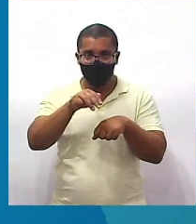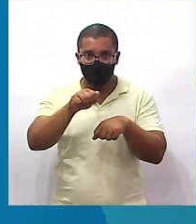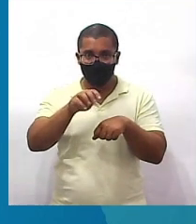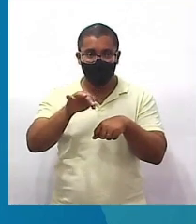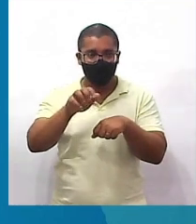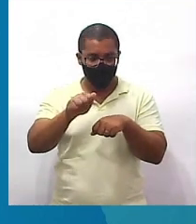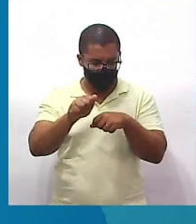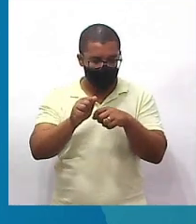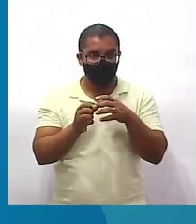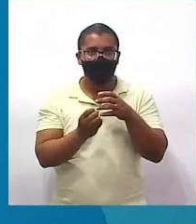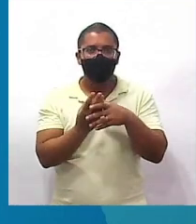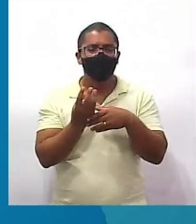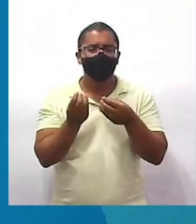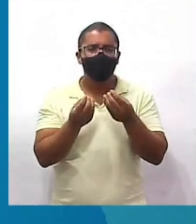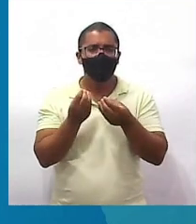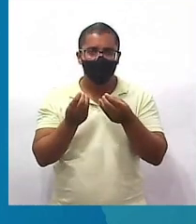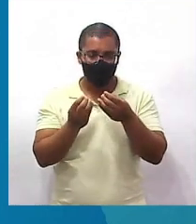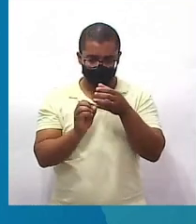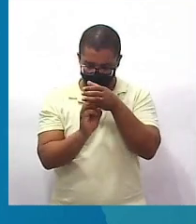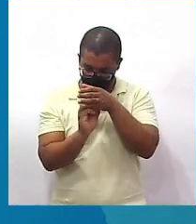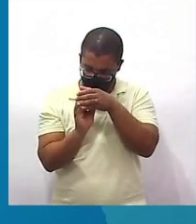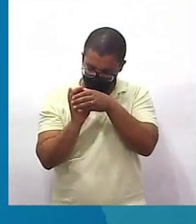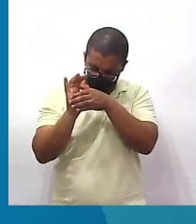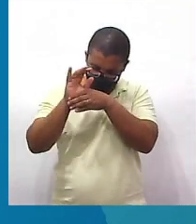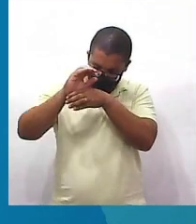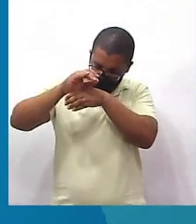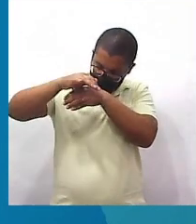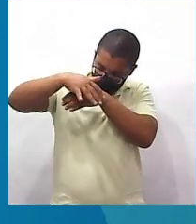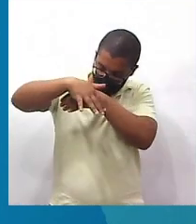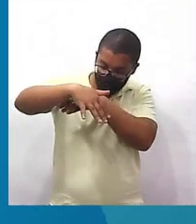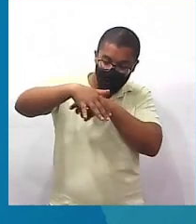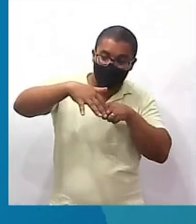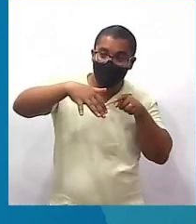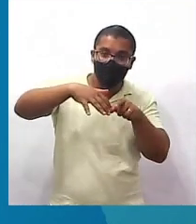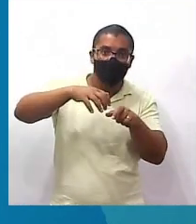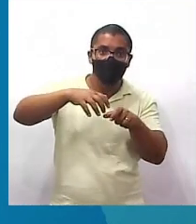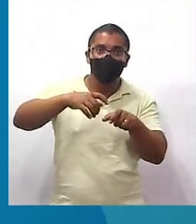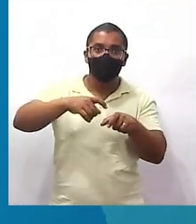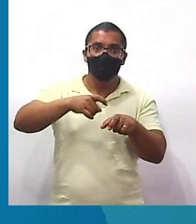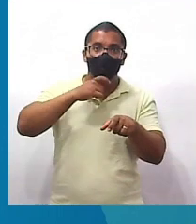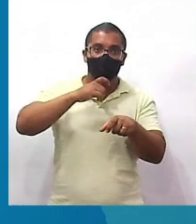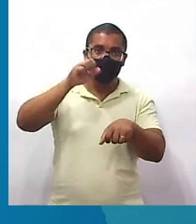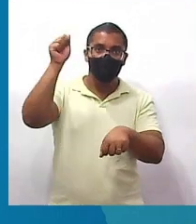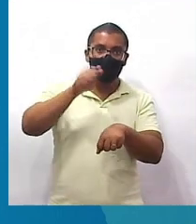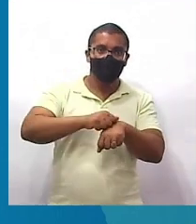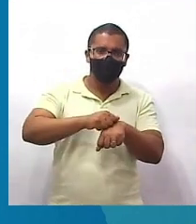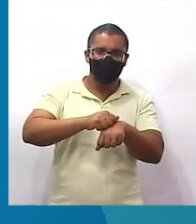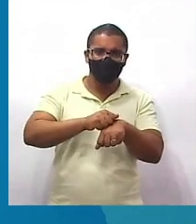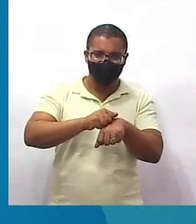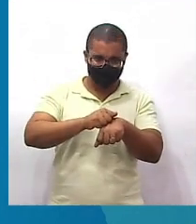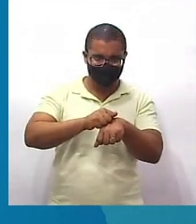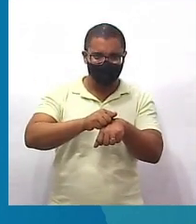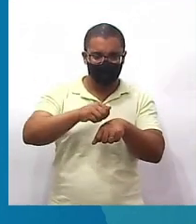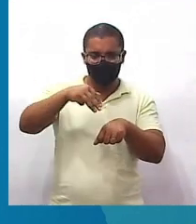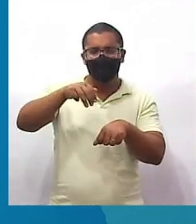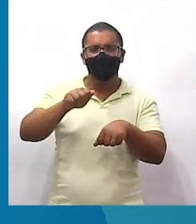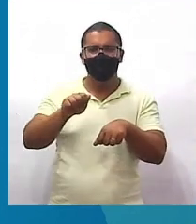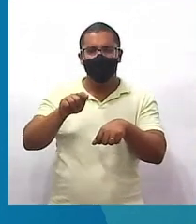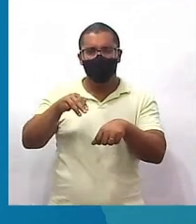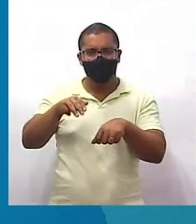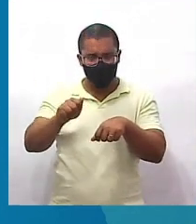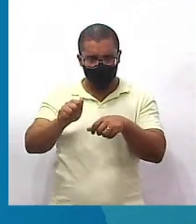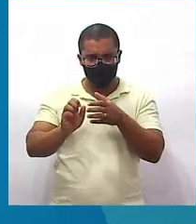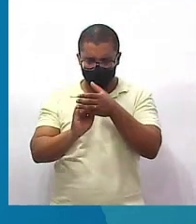partir do resfriamento do magma, que está onde? No interior da Terra. Esse tipo de rocha aí,